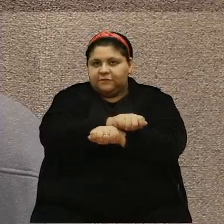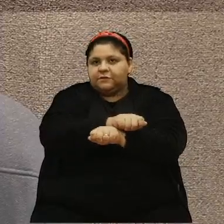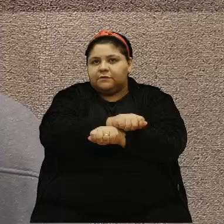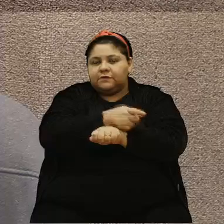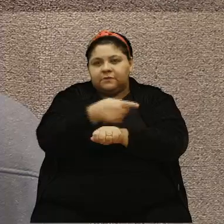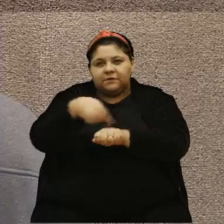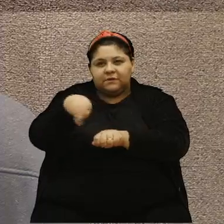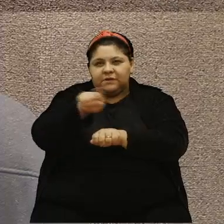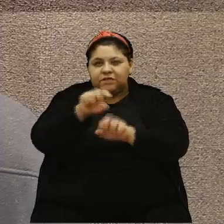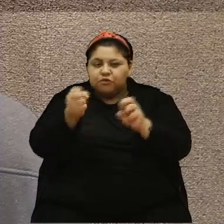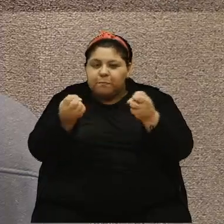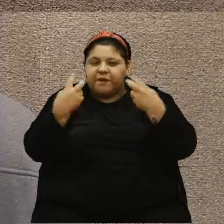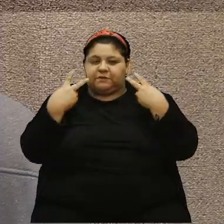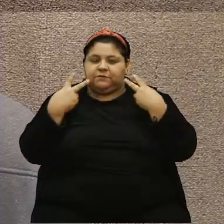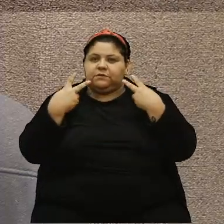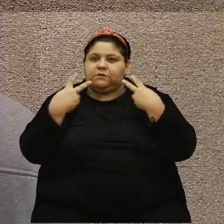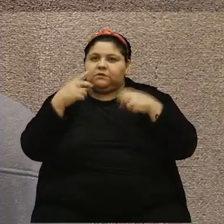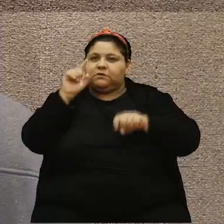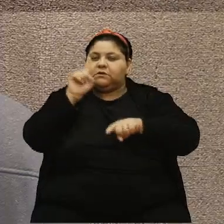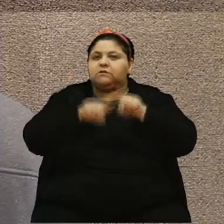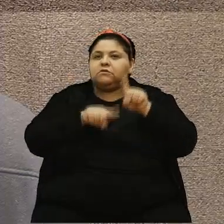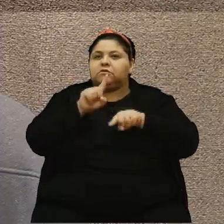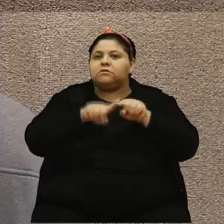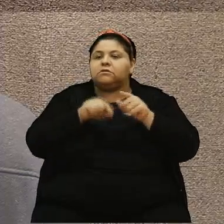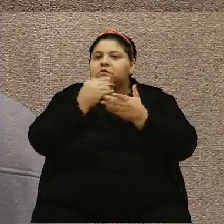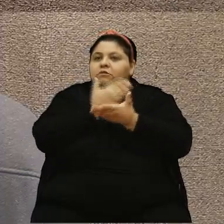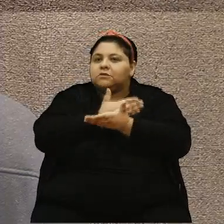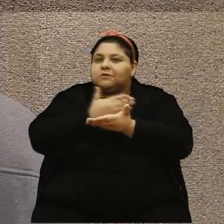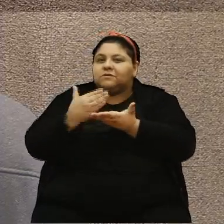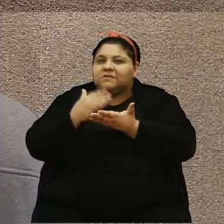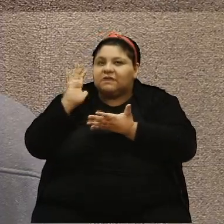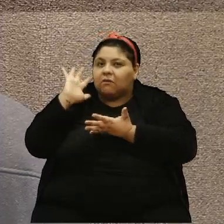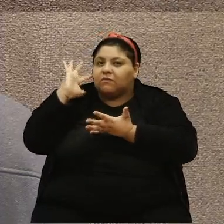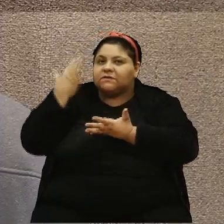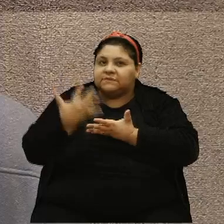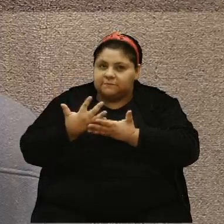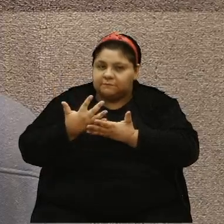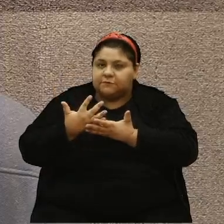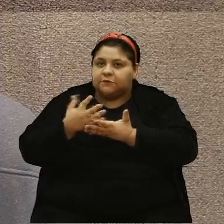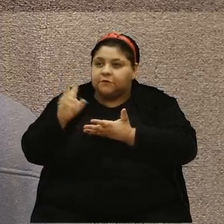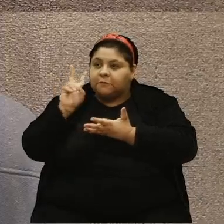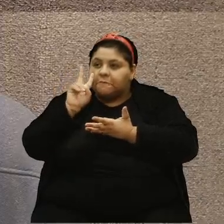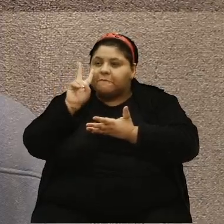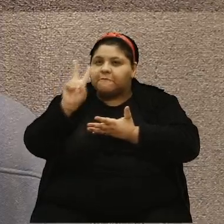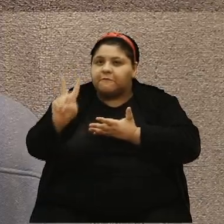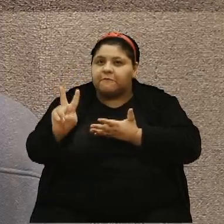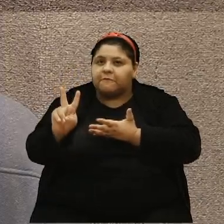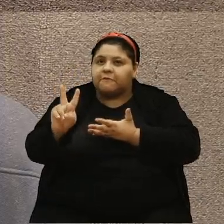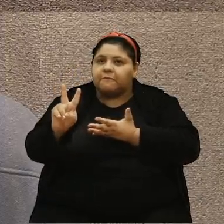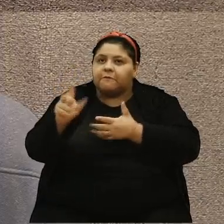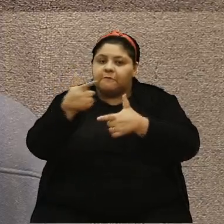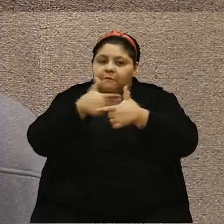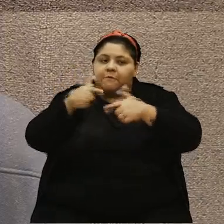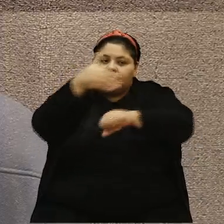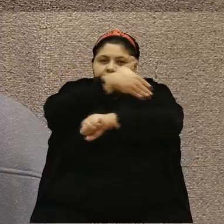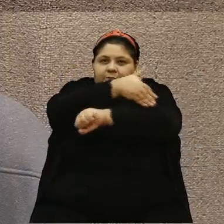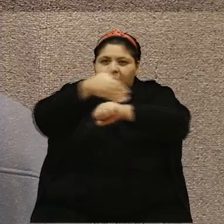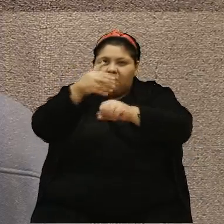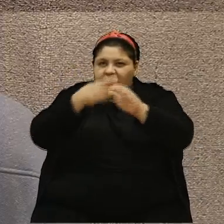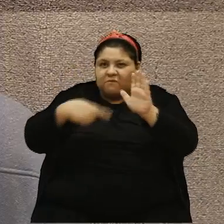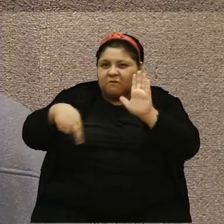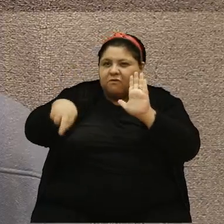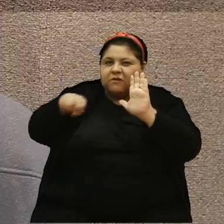gente percebe que as coisas estão começando a acontecer. Veja o que foi o programa de asfaltamento, de recuperação